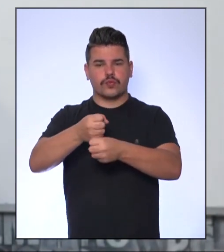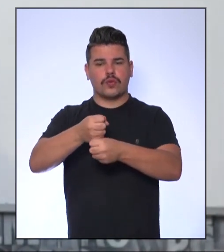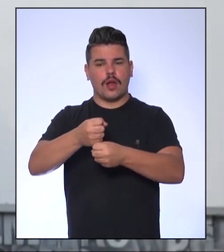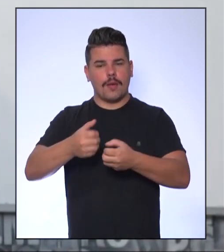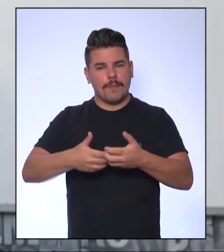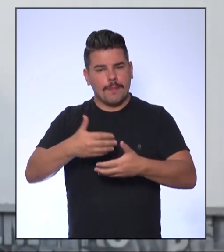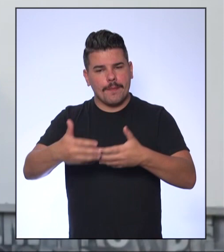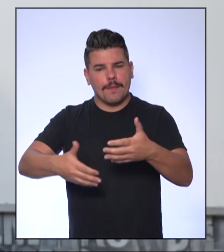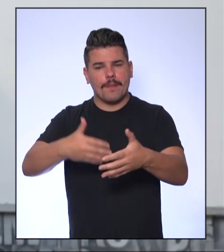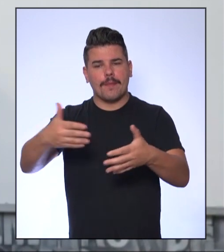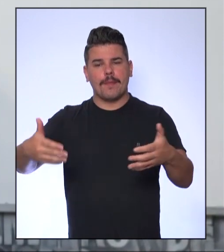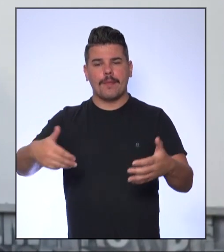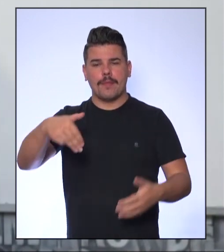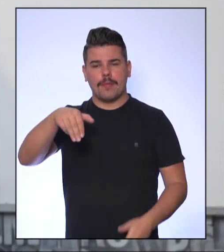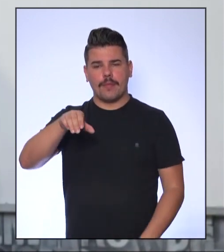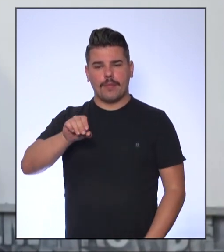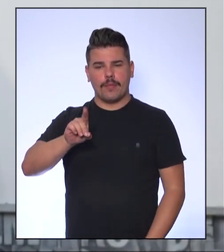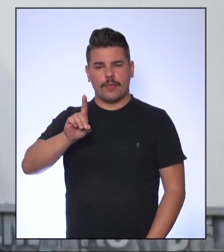Então,